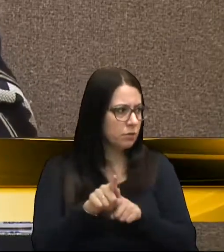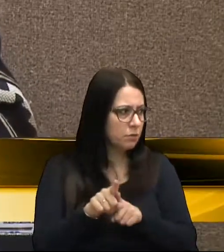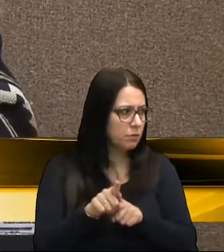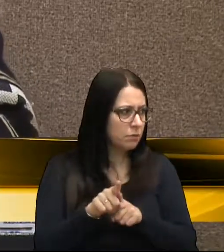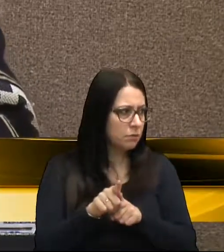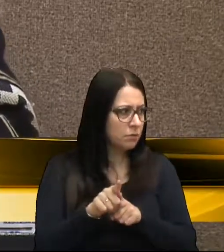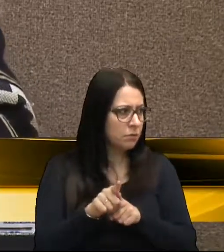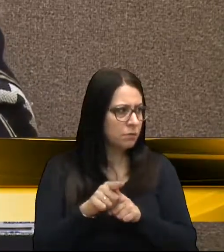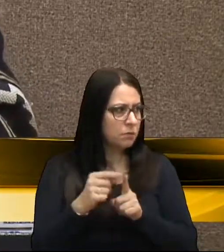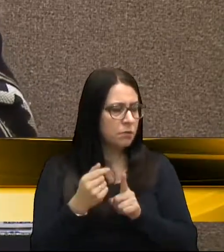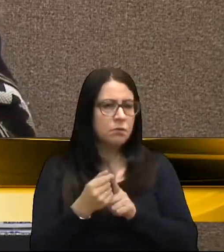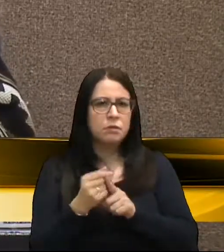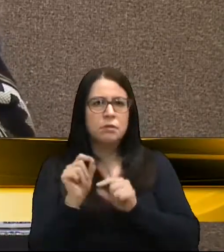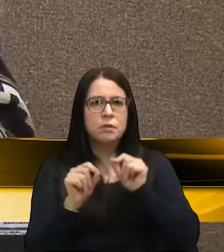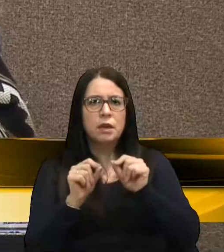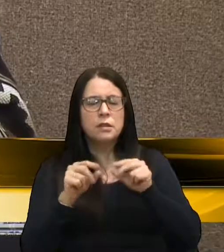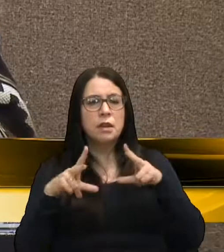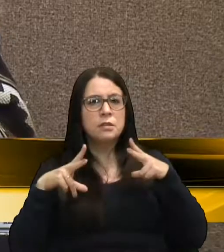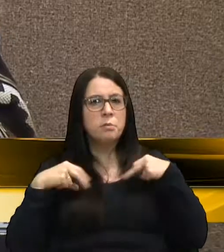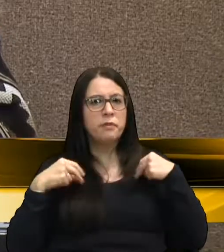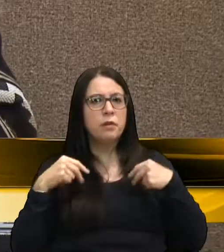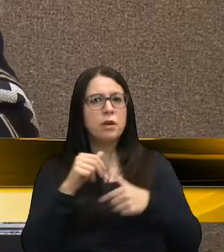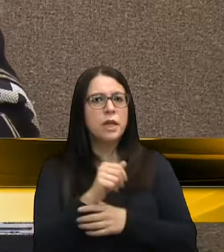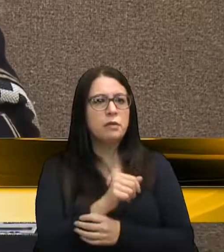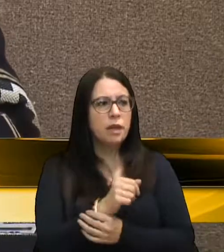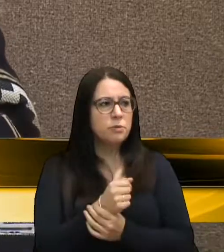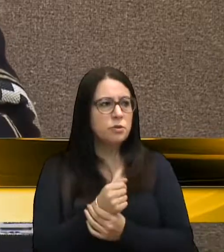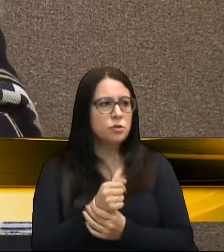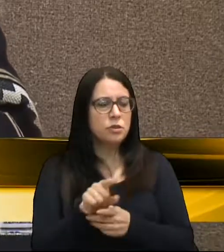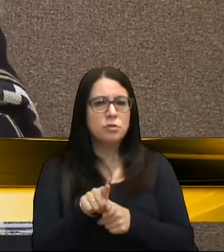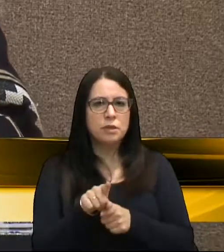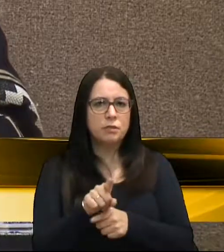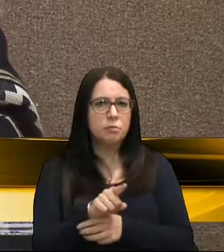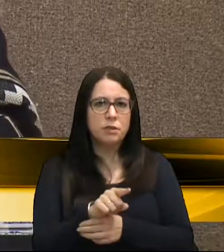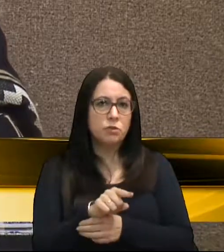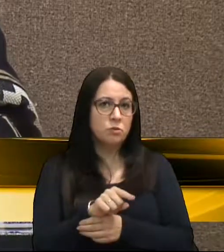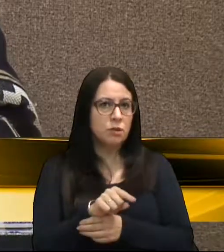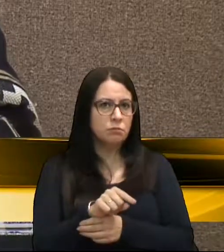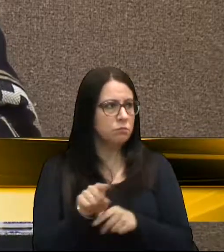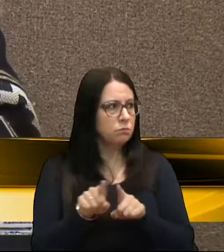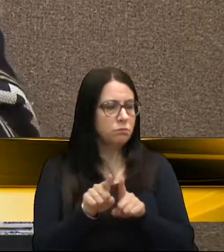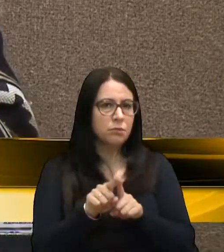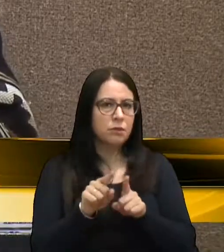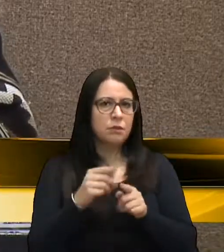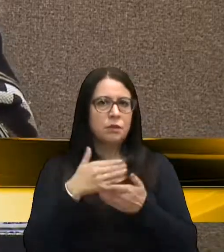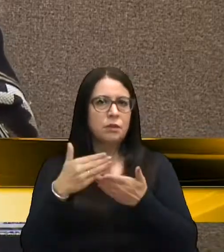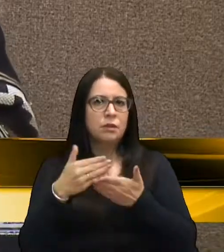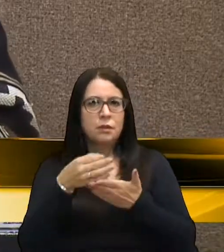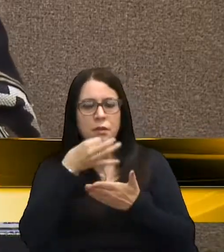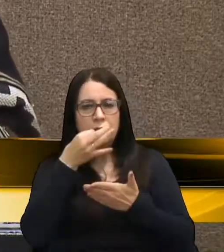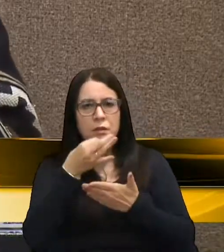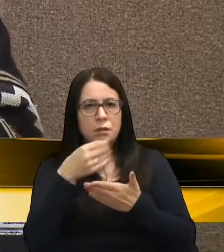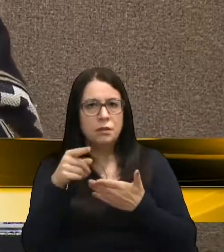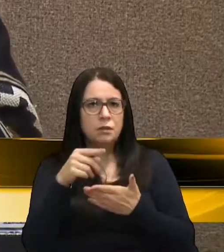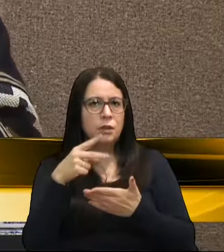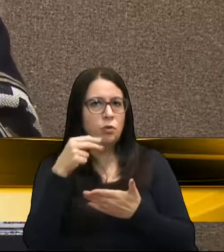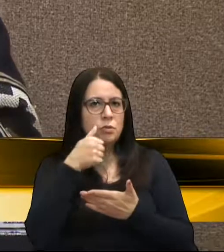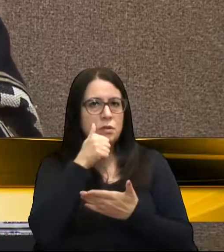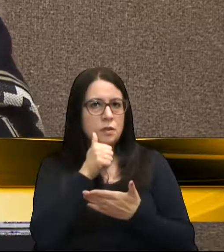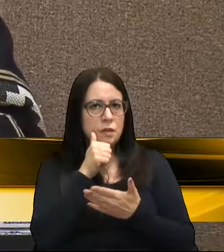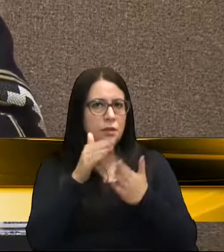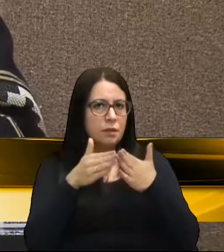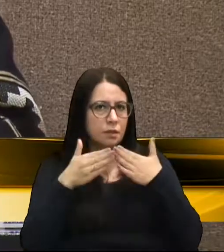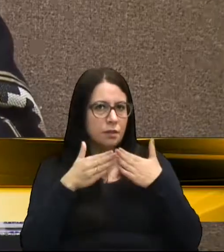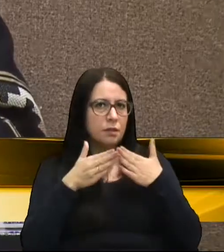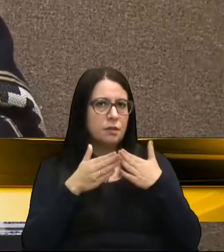e entrando um pouquinho só no mérito do projeto, é que eu irei contra o parecer que foi exarado pela vereadora Paula, que está licenciado,